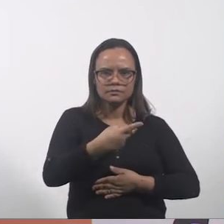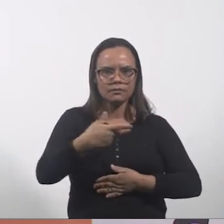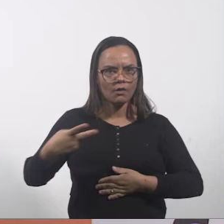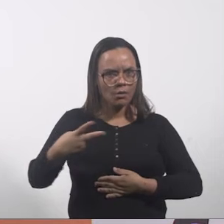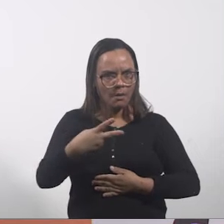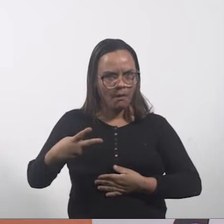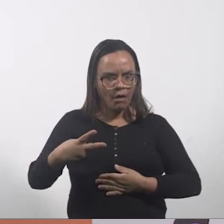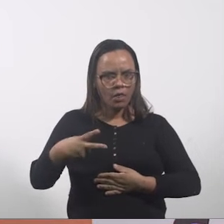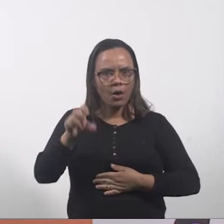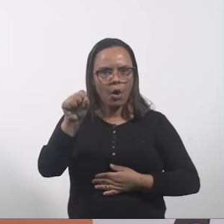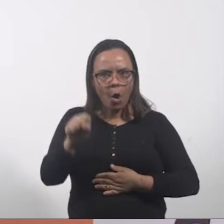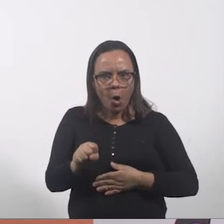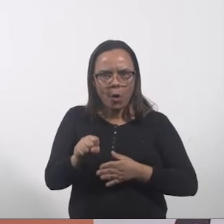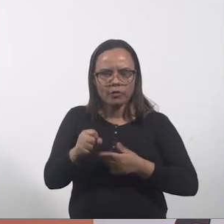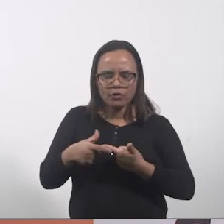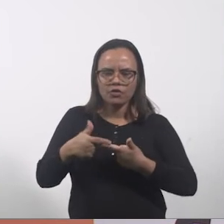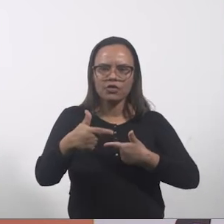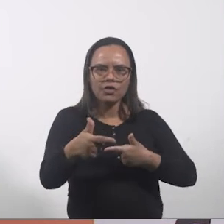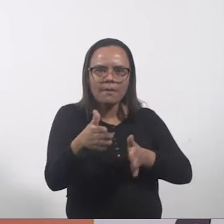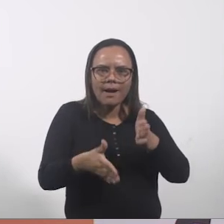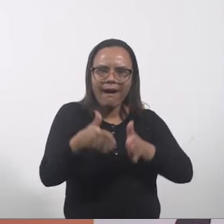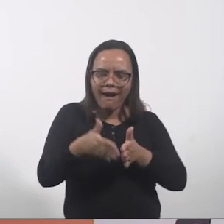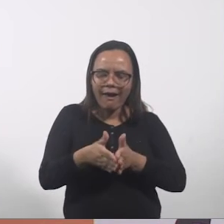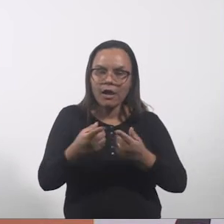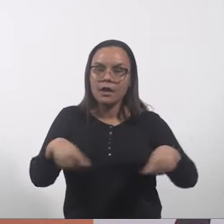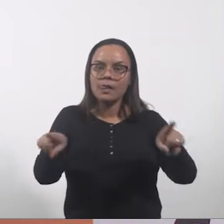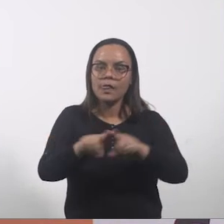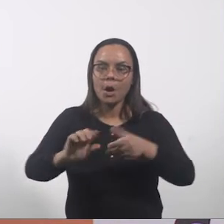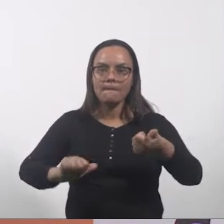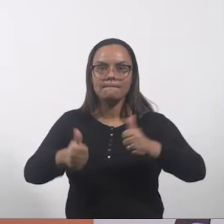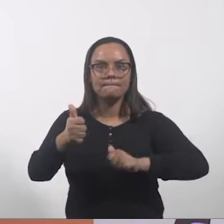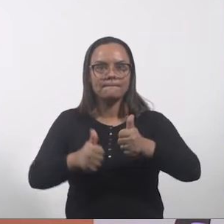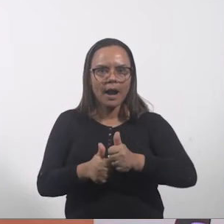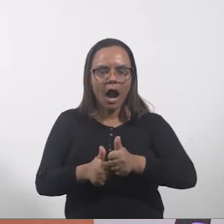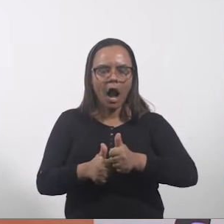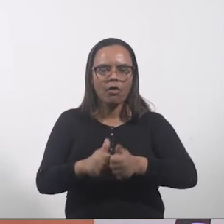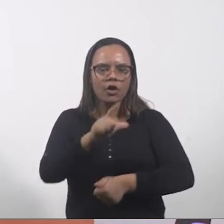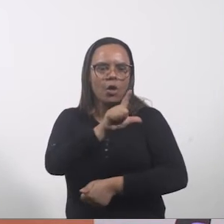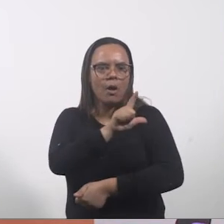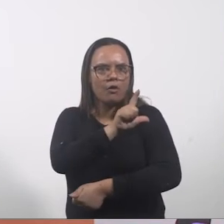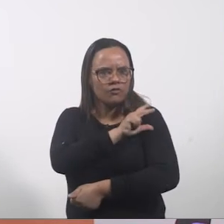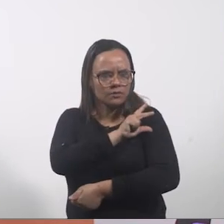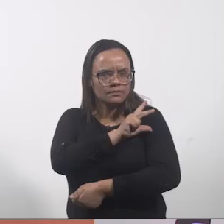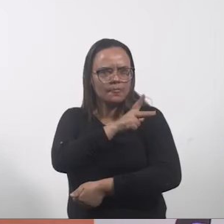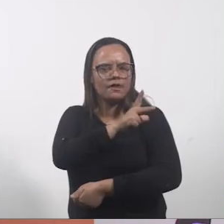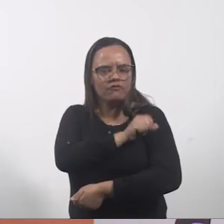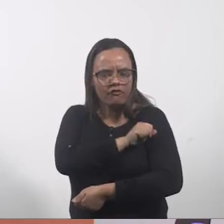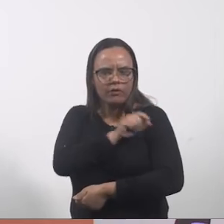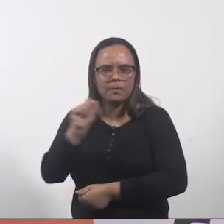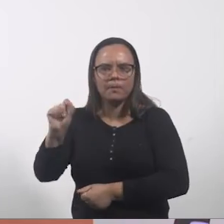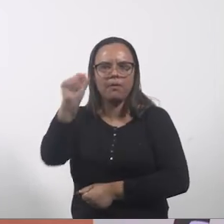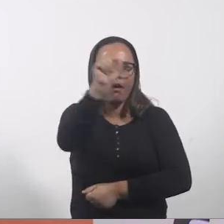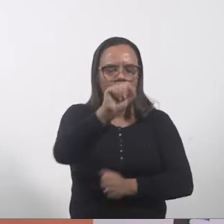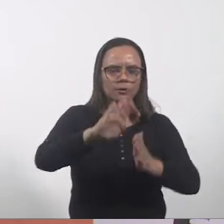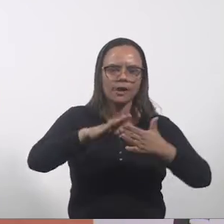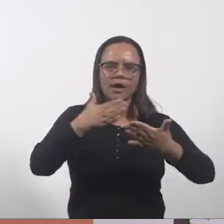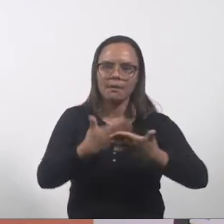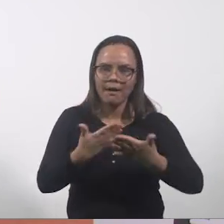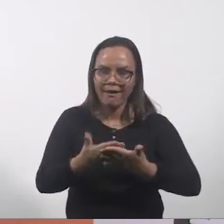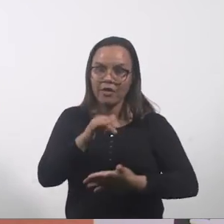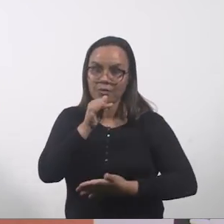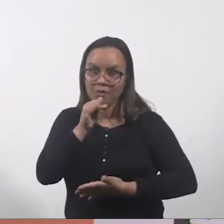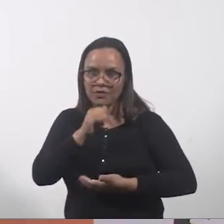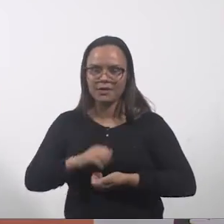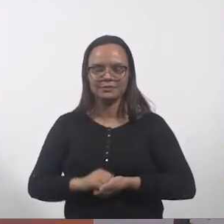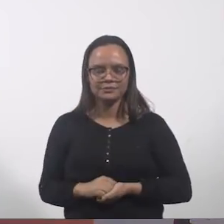para 8 semanas? E se também está sendo avaliado levar o imunizante a pontos diferentes, como escolas, por